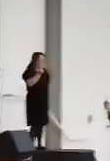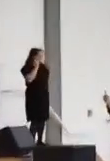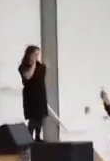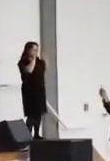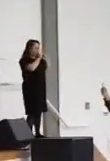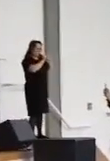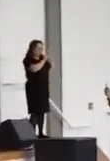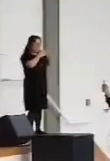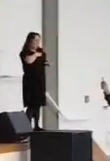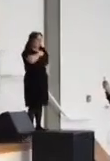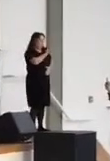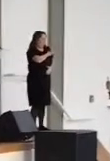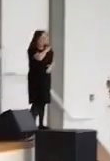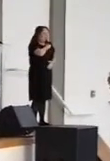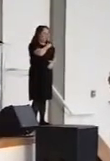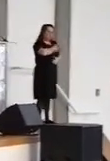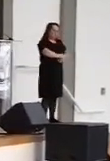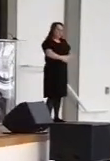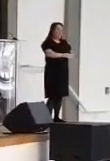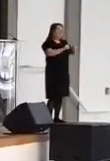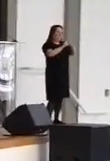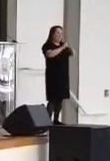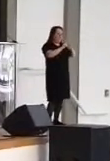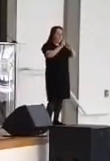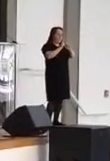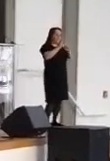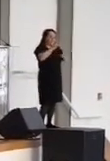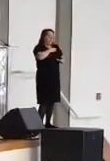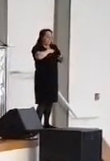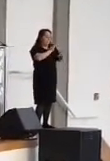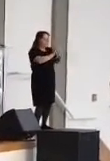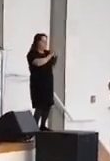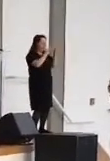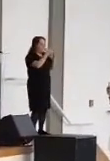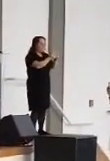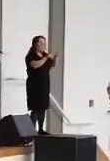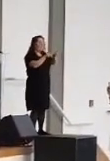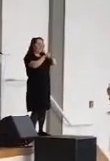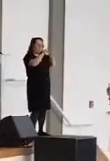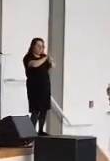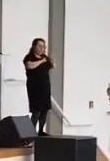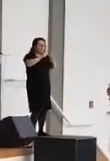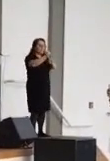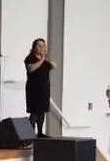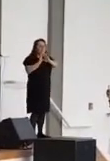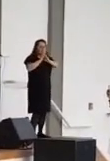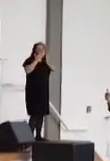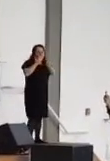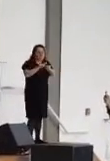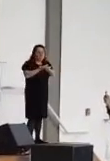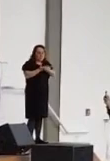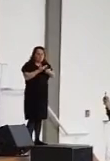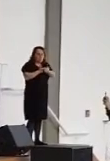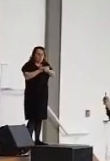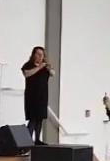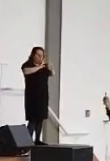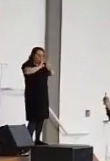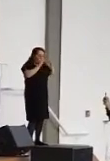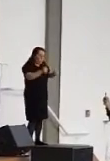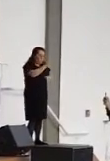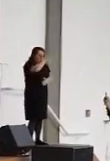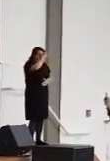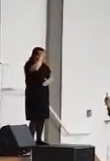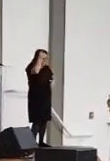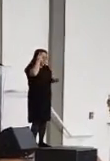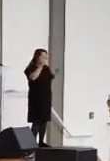na minha vida. Porém, com o emprego da família, da sociedade, das escolas, de todas as pessoas